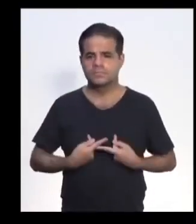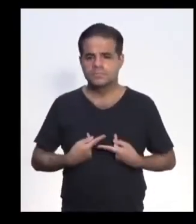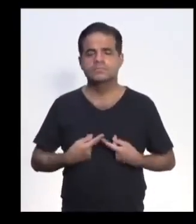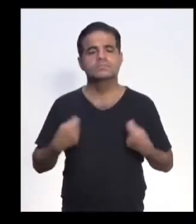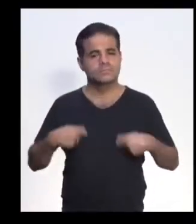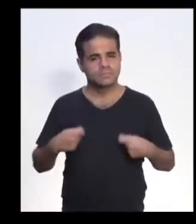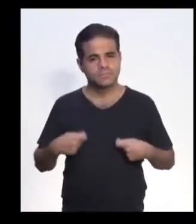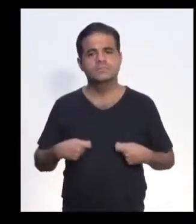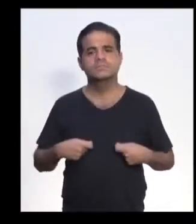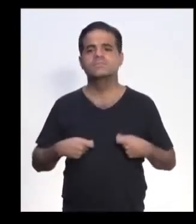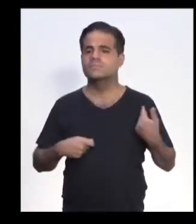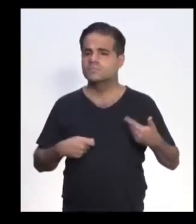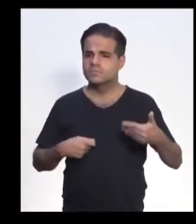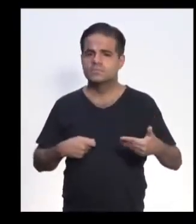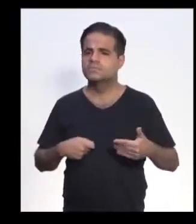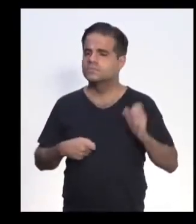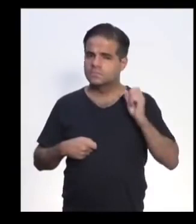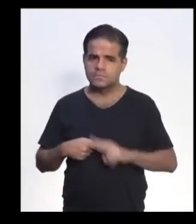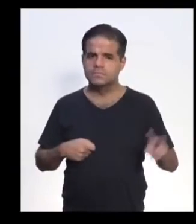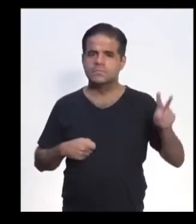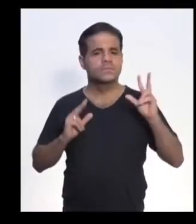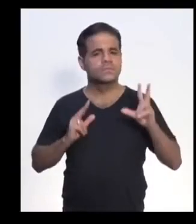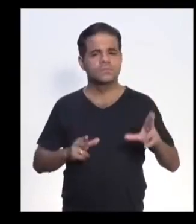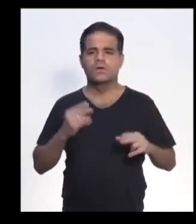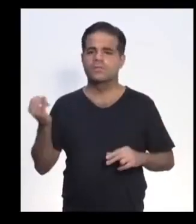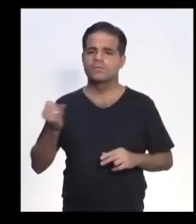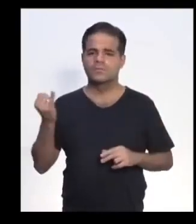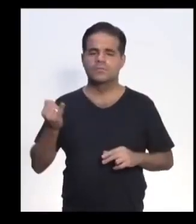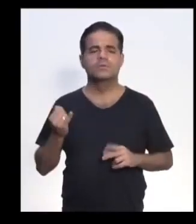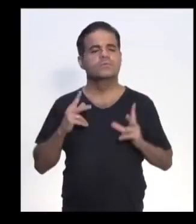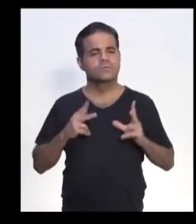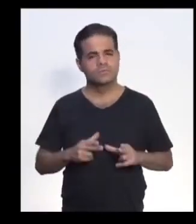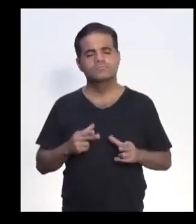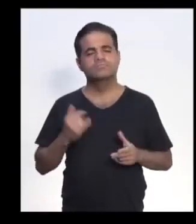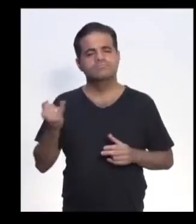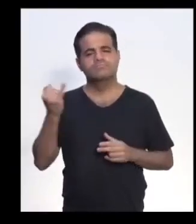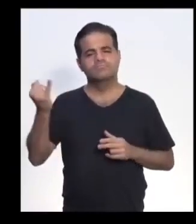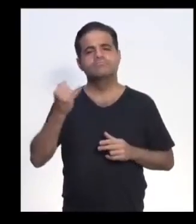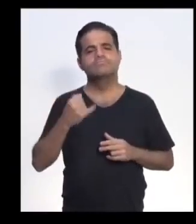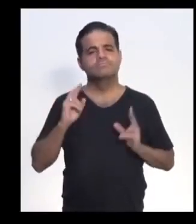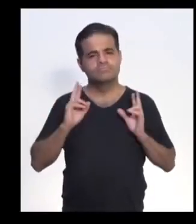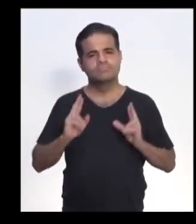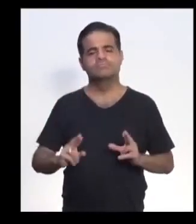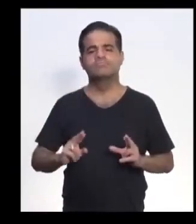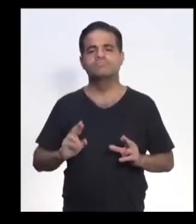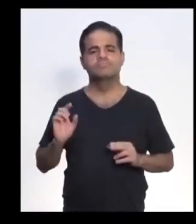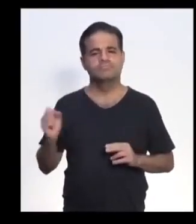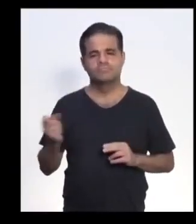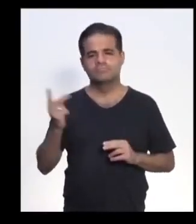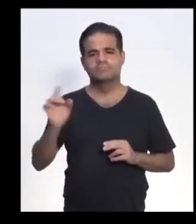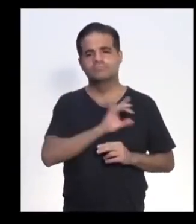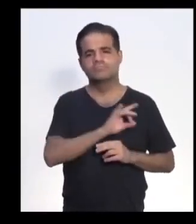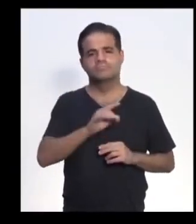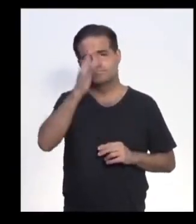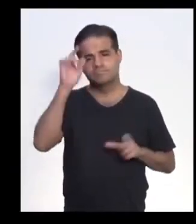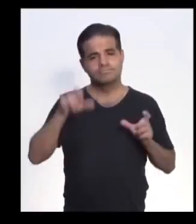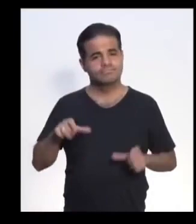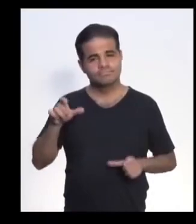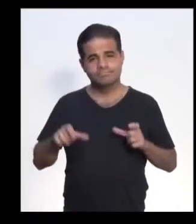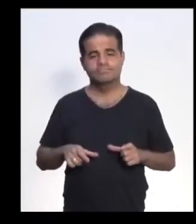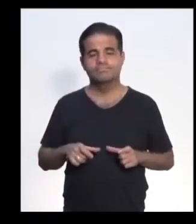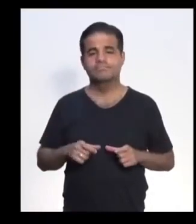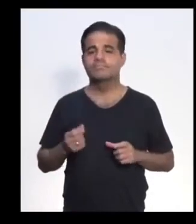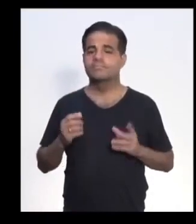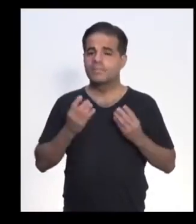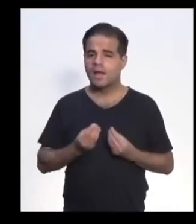devem, portanto, ser vistos como de igual importância, sendo igualmente essencial respeitar a dignidade e o valor de cada pessoa. A